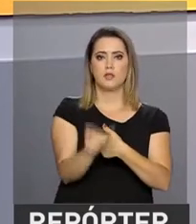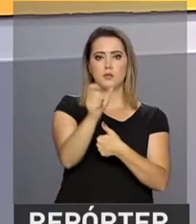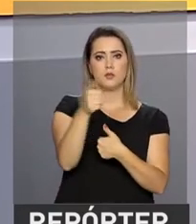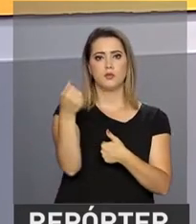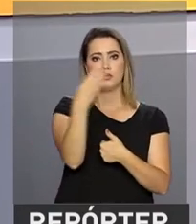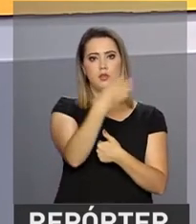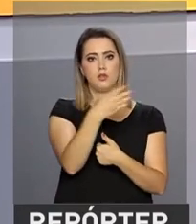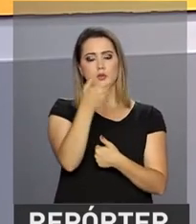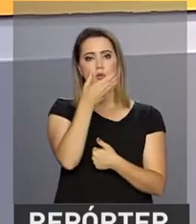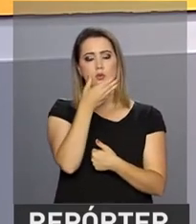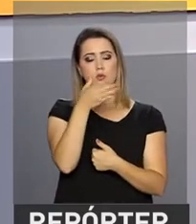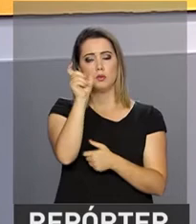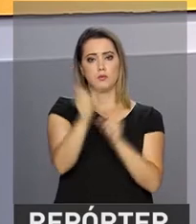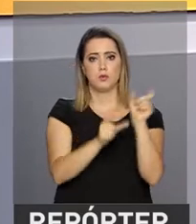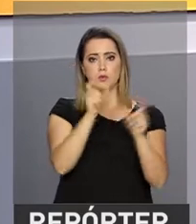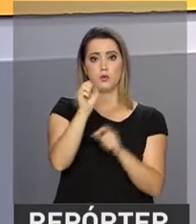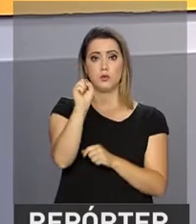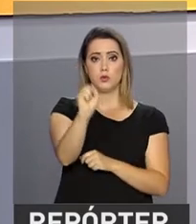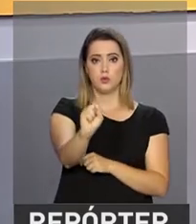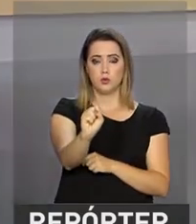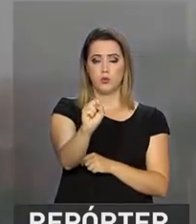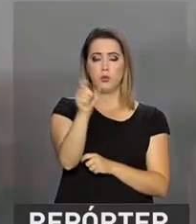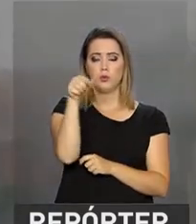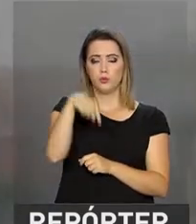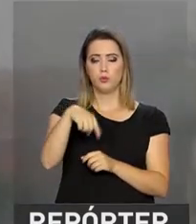sendo oito brasileiros